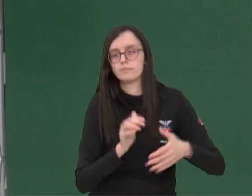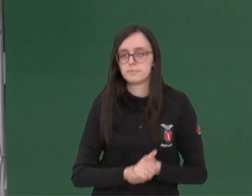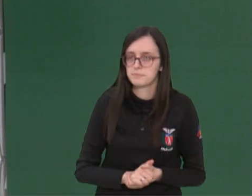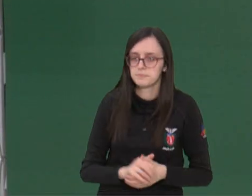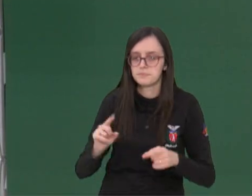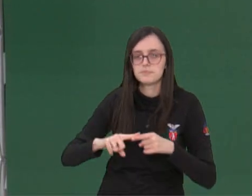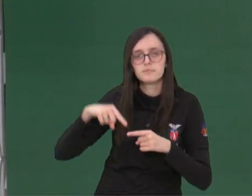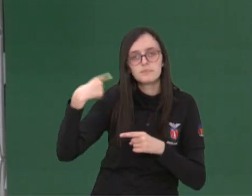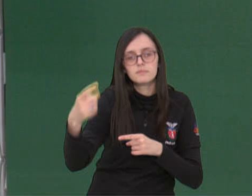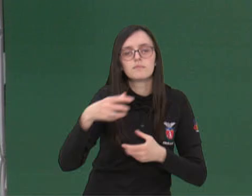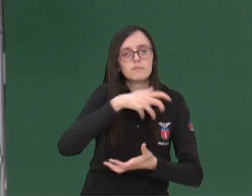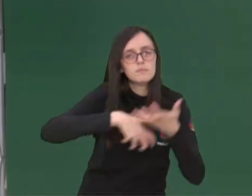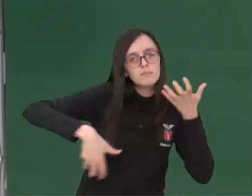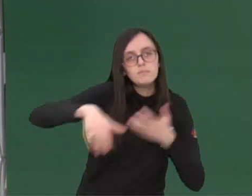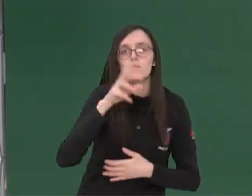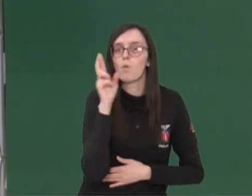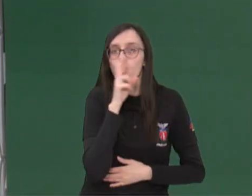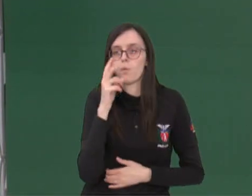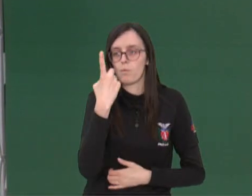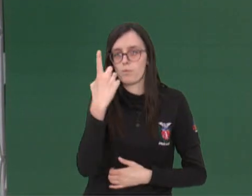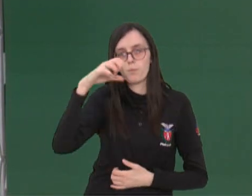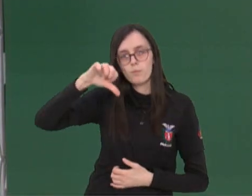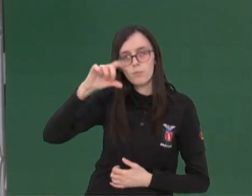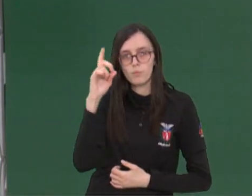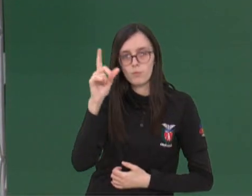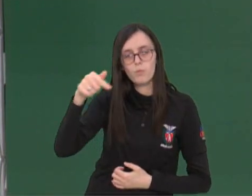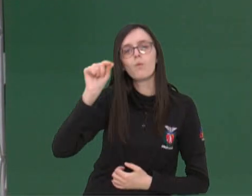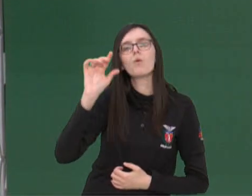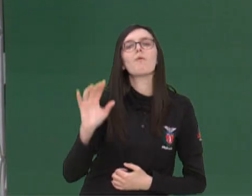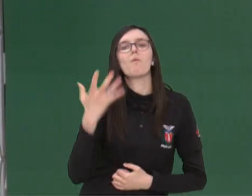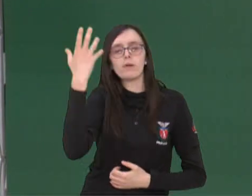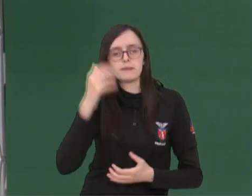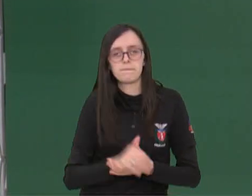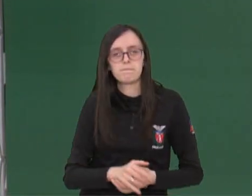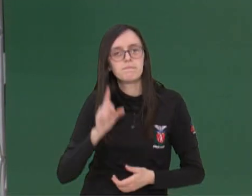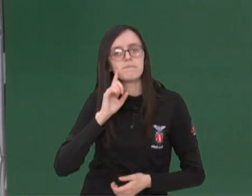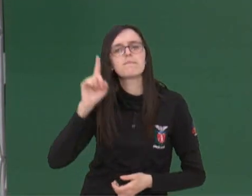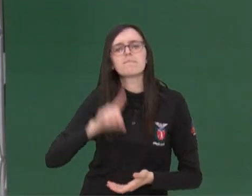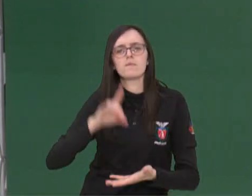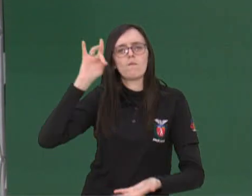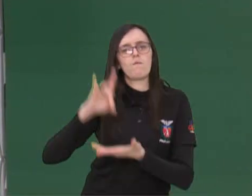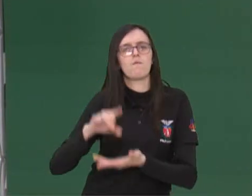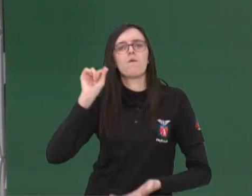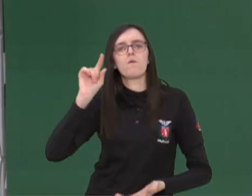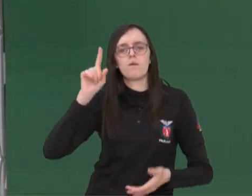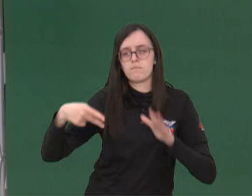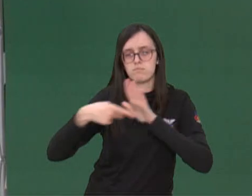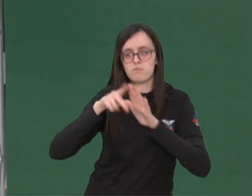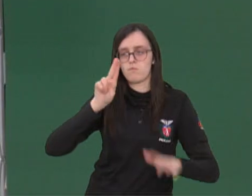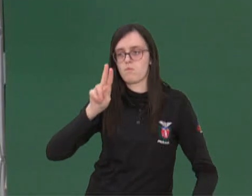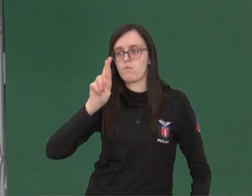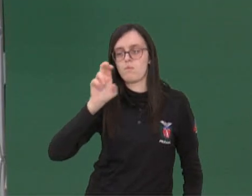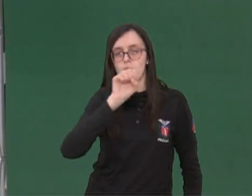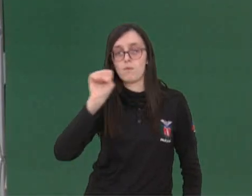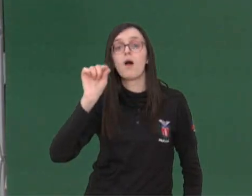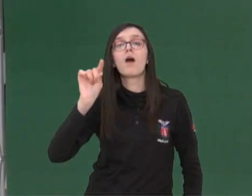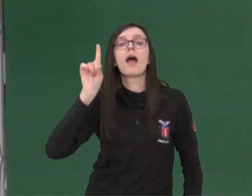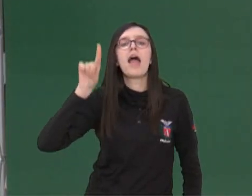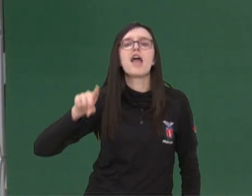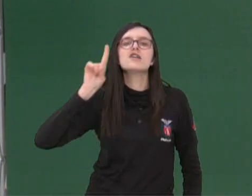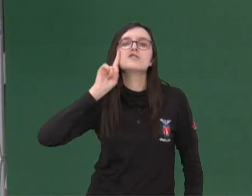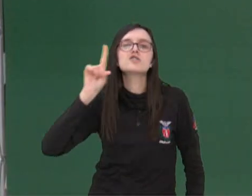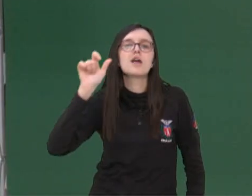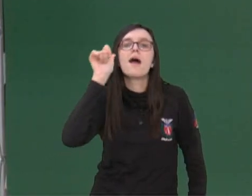Depois da Revolução Russa de 1917, a data foi oficializada pelos soviéticos como o Dia